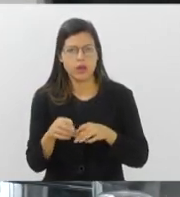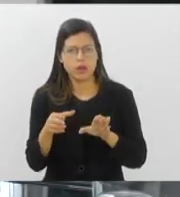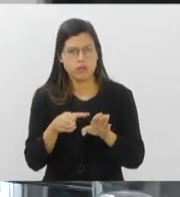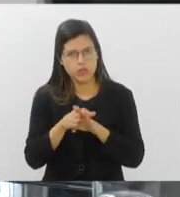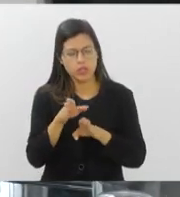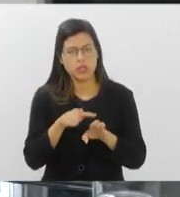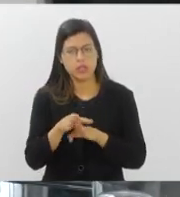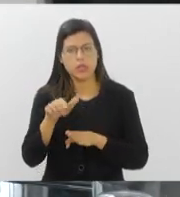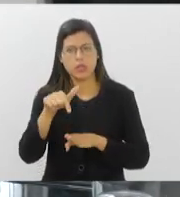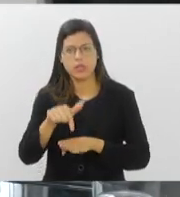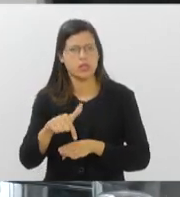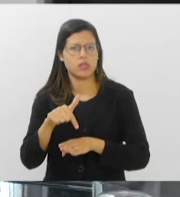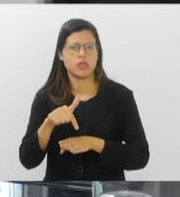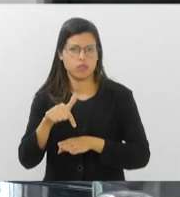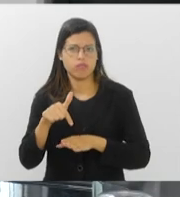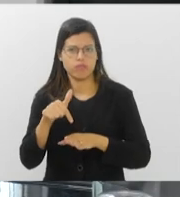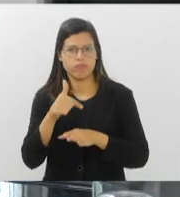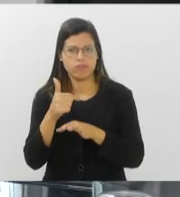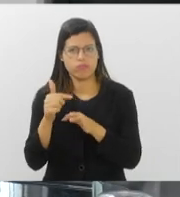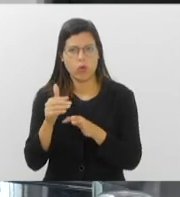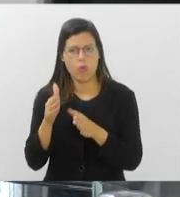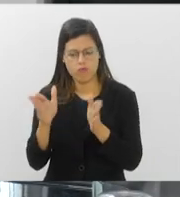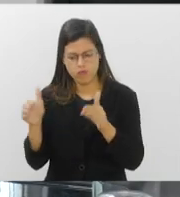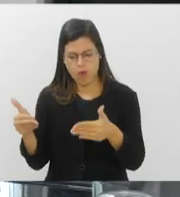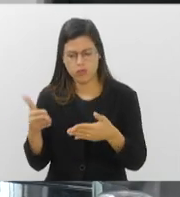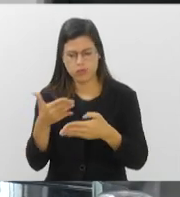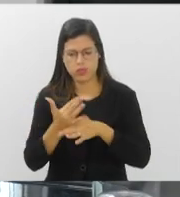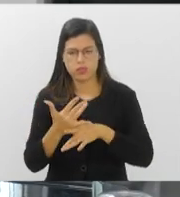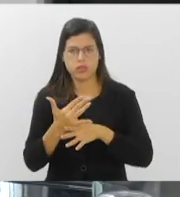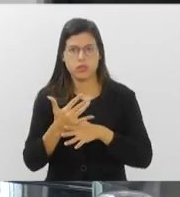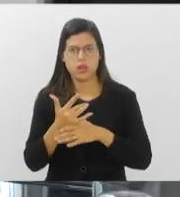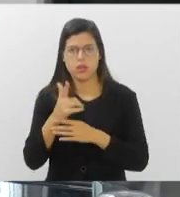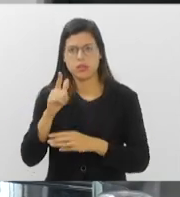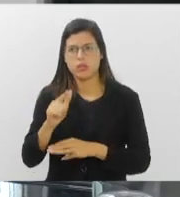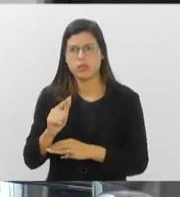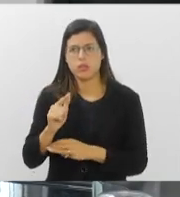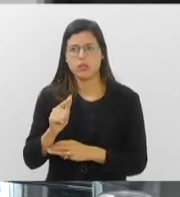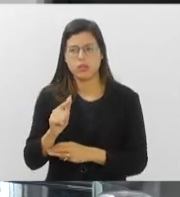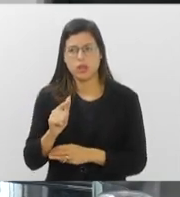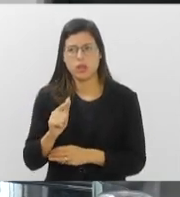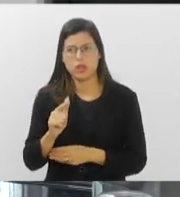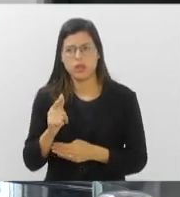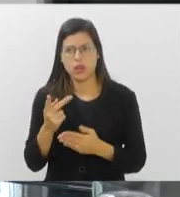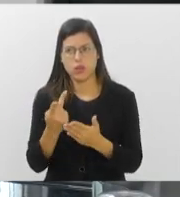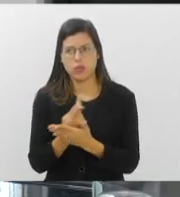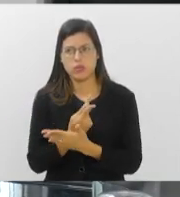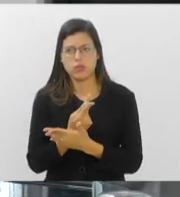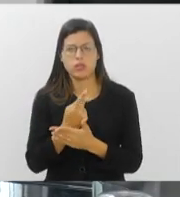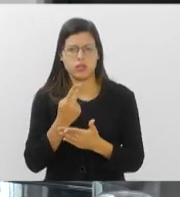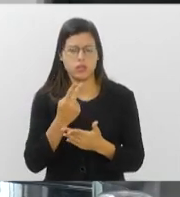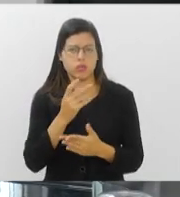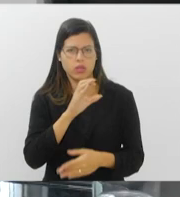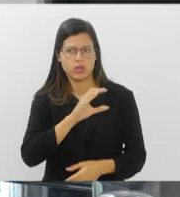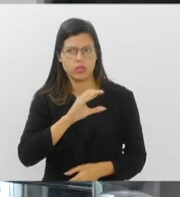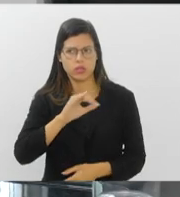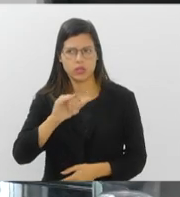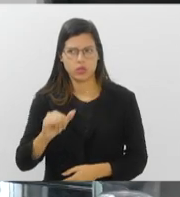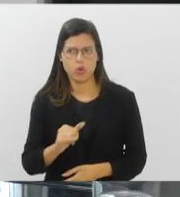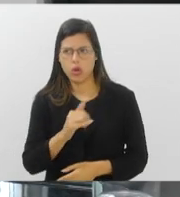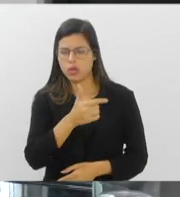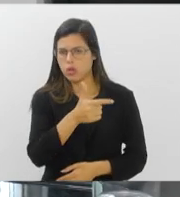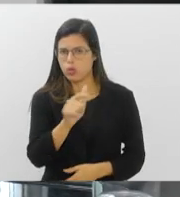para municípios também. Isso tem sido uma tendência desses encontros das CCJs Brasil